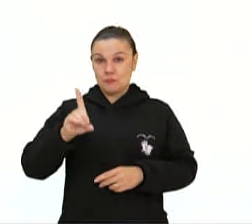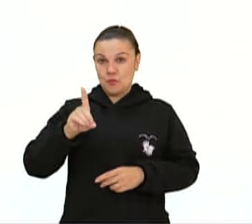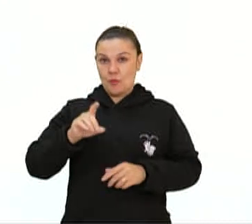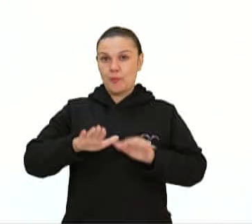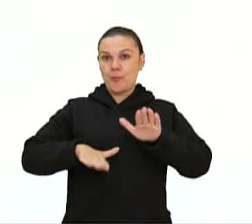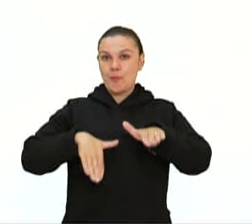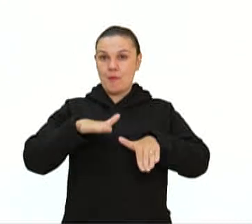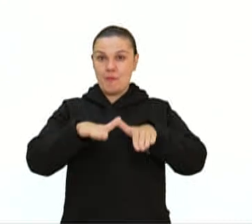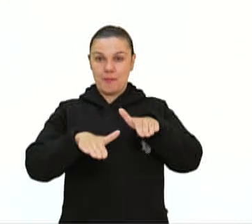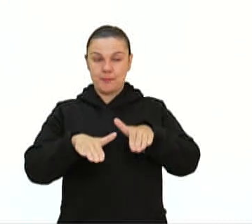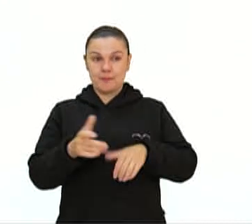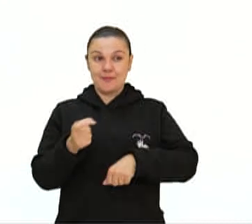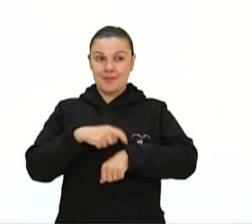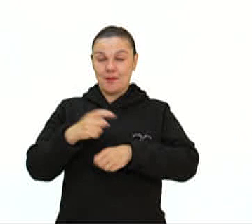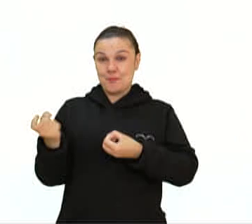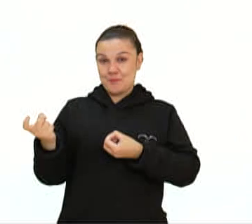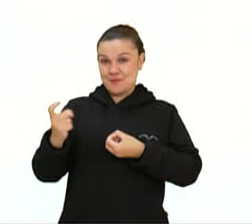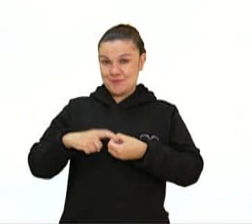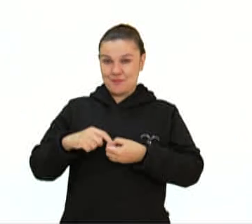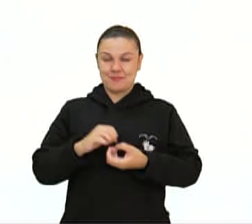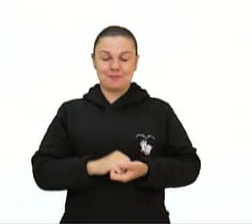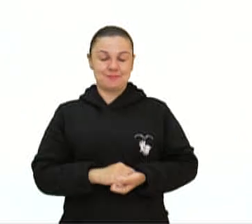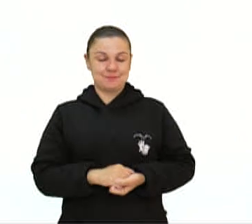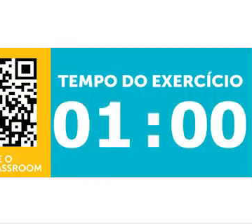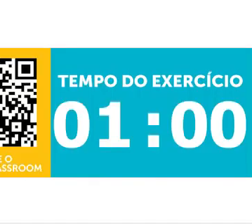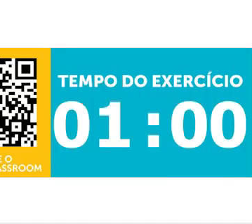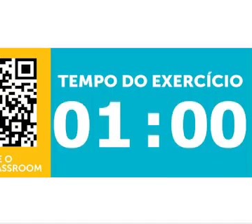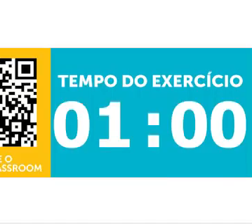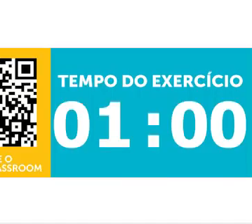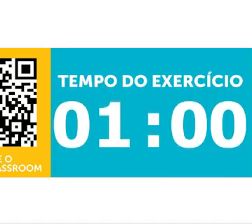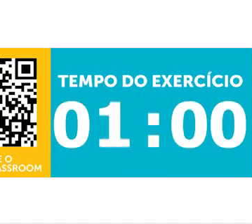D, locomoção. Tempo e já retornamos com a resposta.